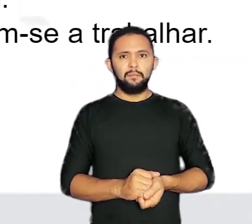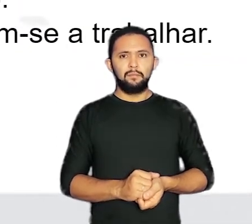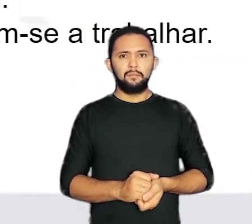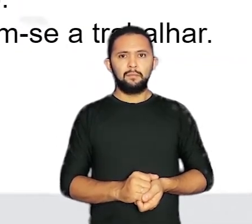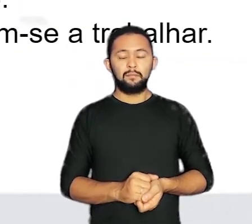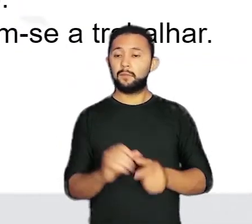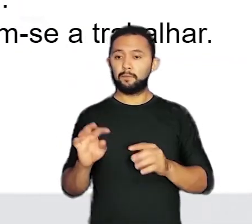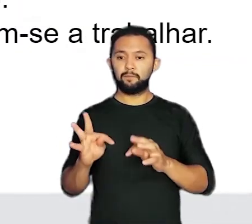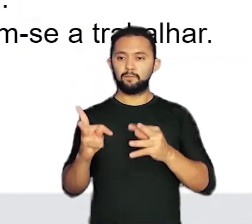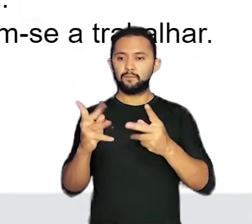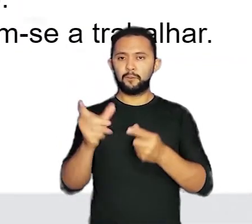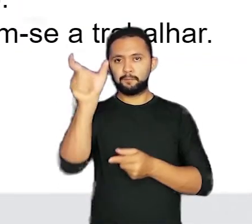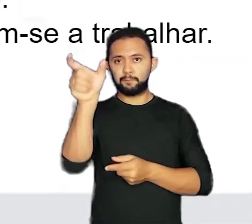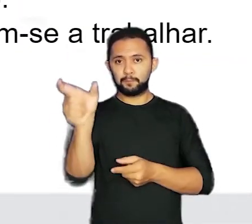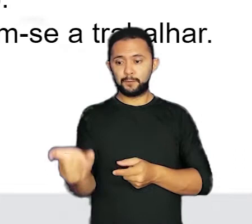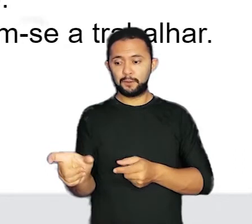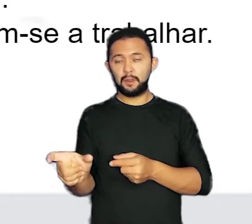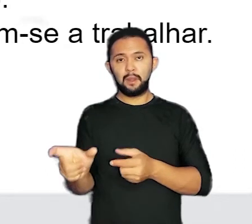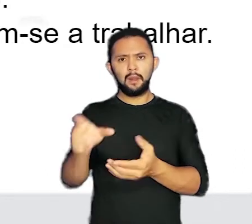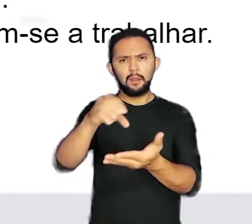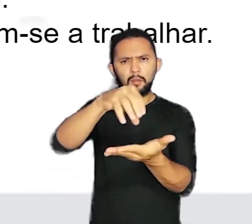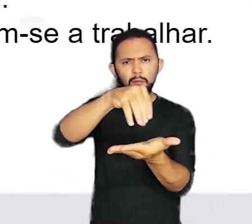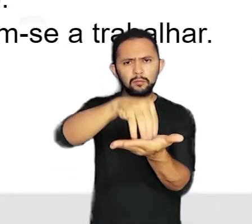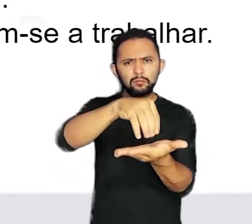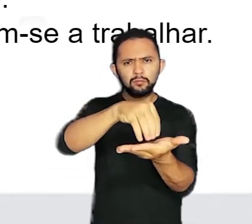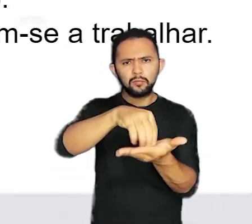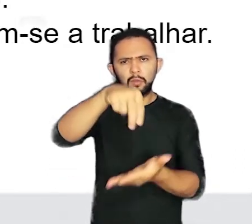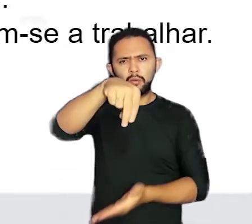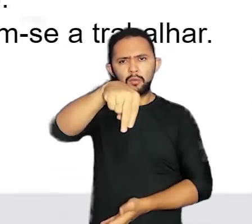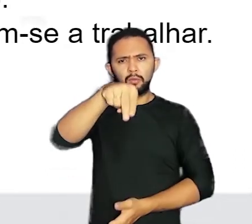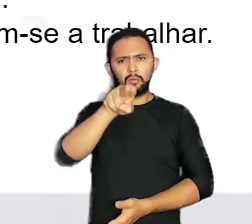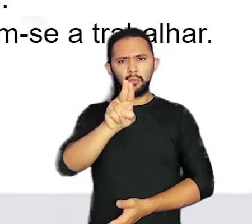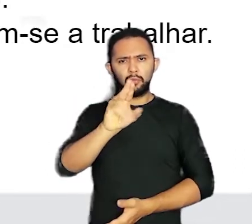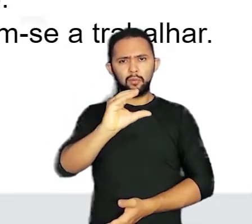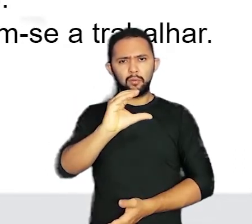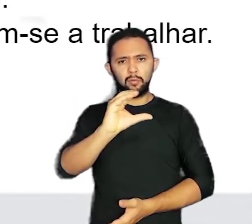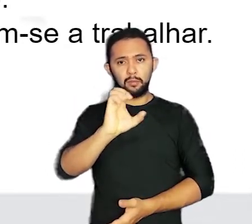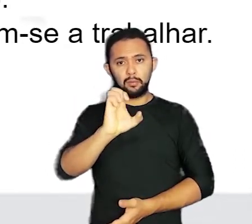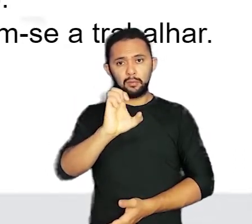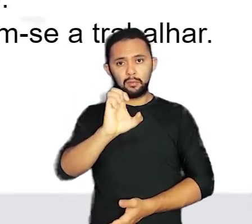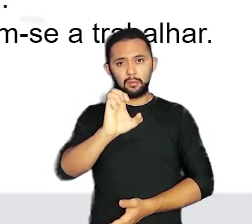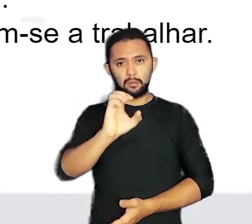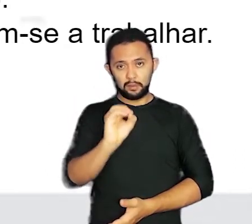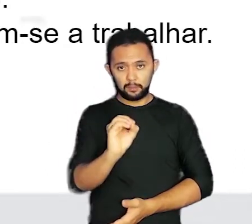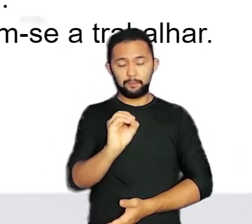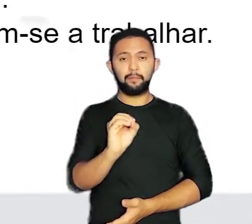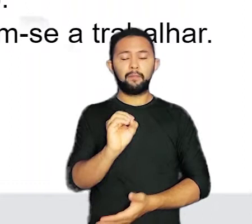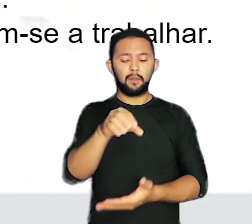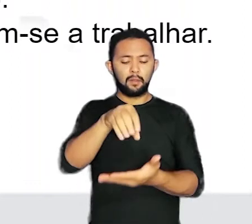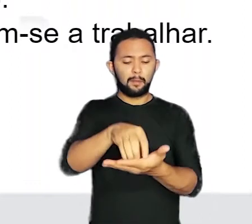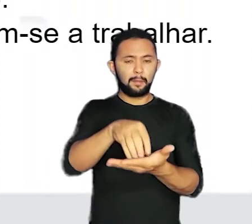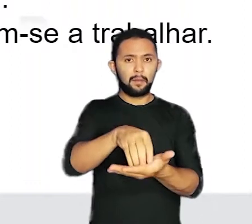todo sujeito ele vai possuir um núcleo. O que é esse núcleo, pessoal? Quando a gente fala em núcleo, nós estamos referindo à palavra